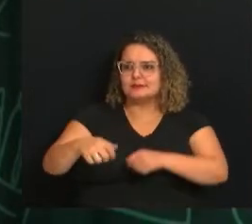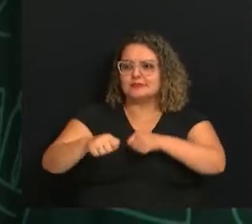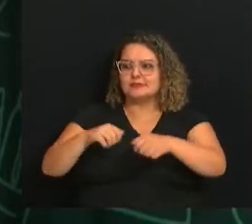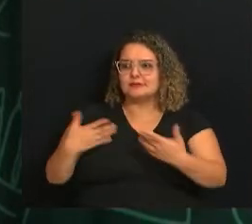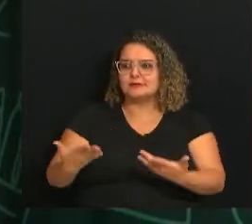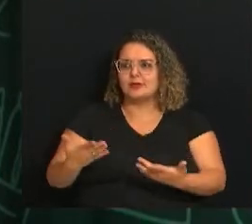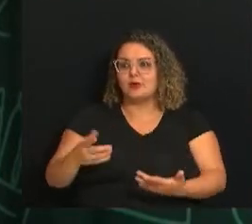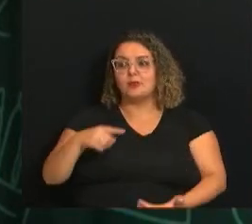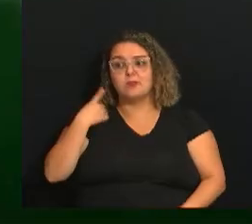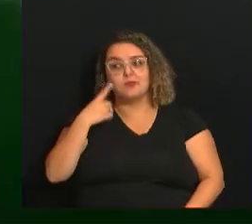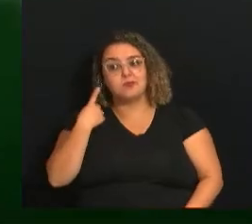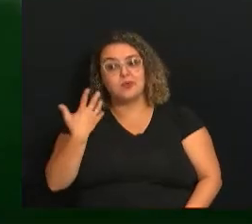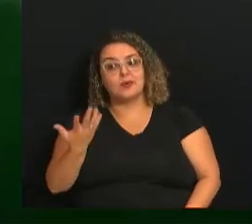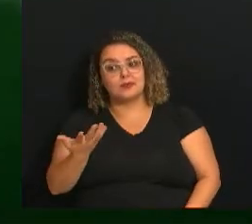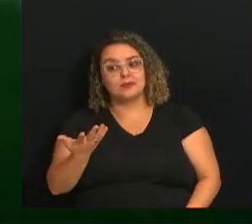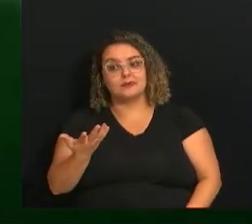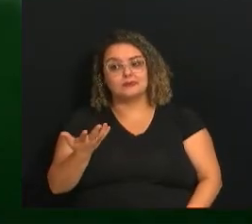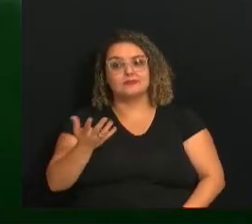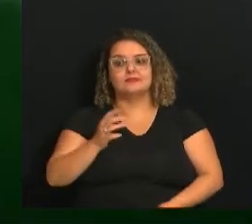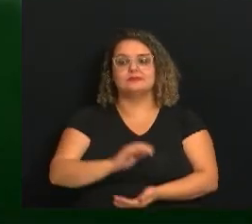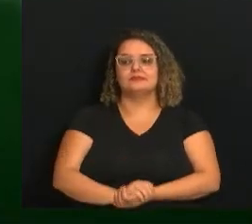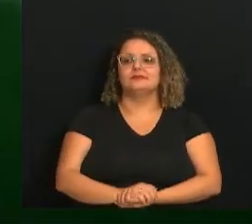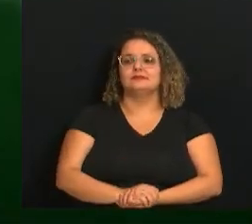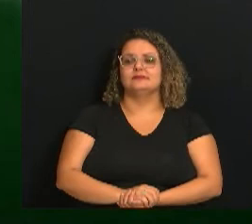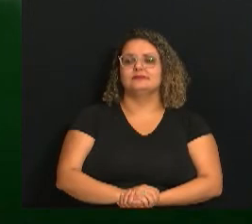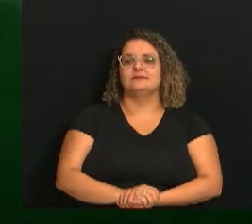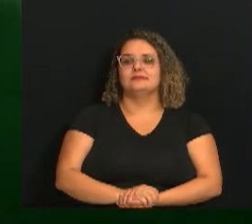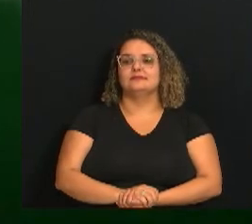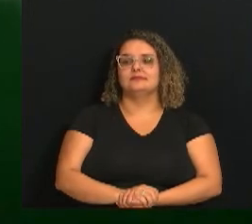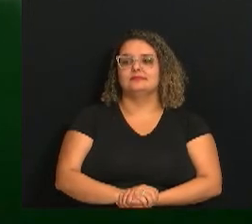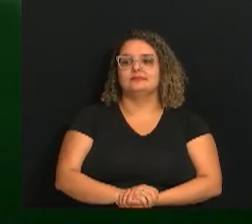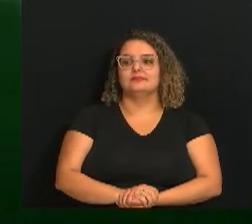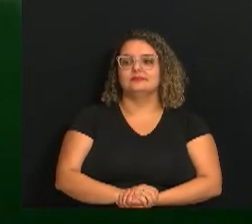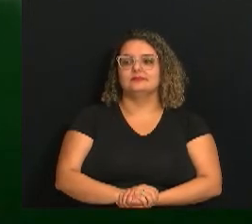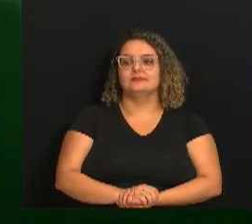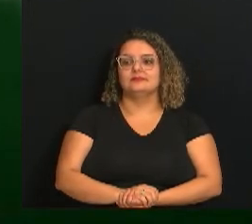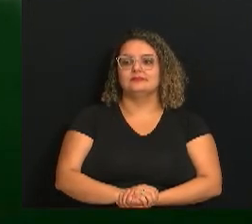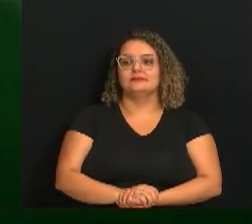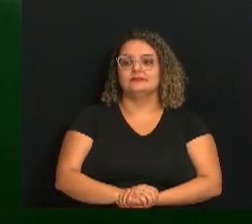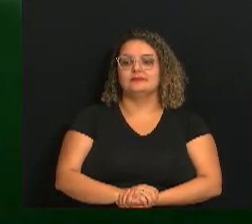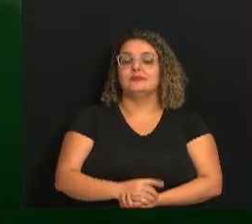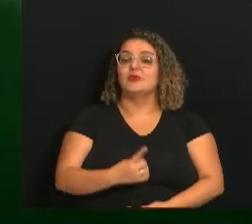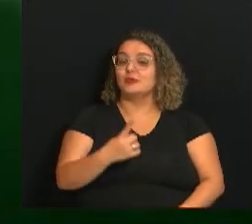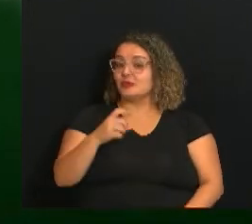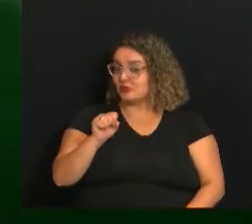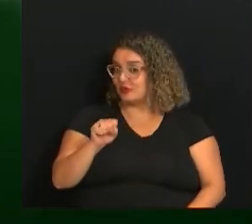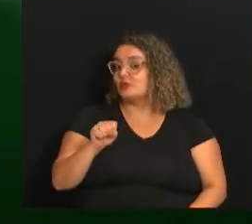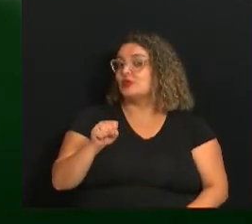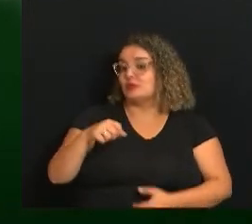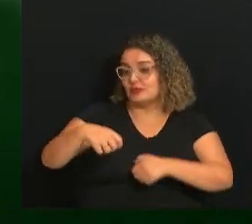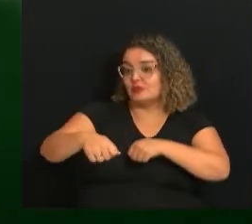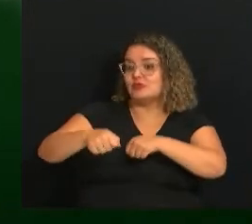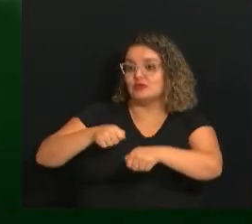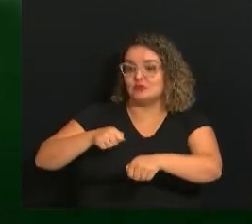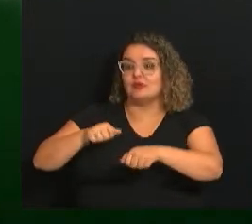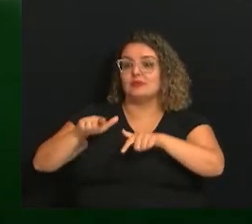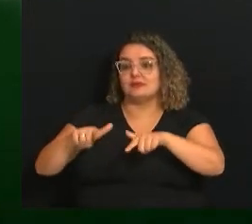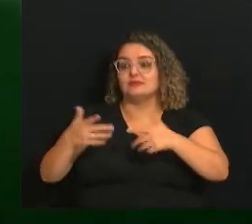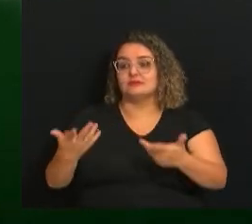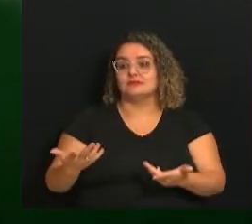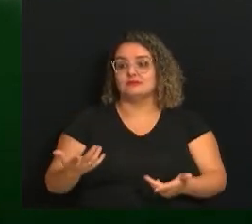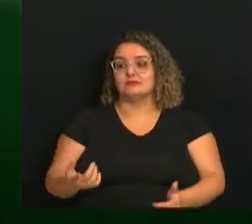Caio? Então, eu seria com 18 anos, né? 18 anos? 19 anos. E a única